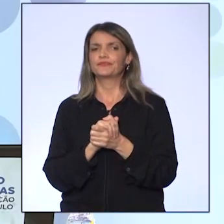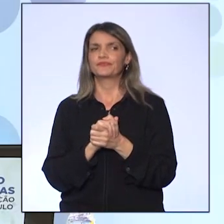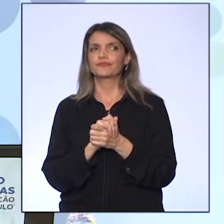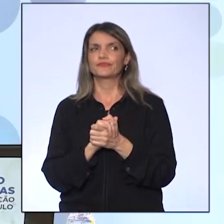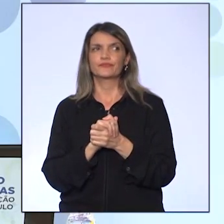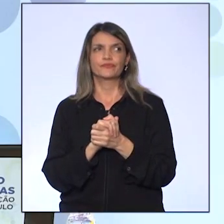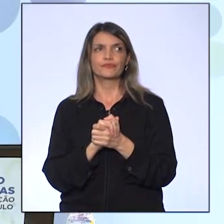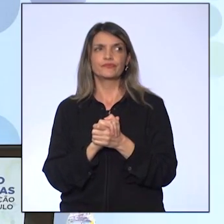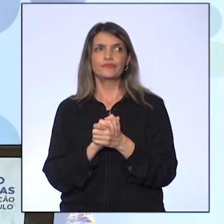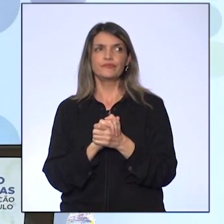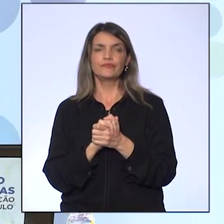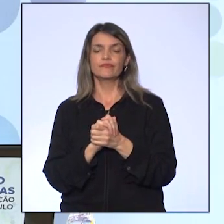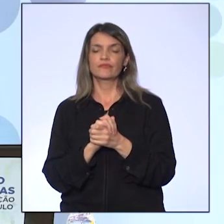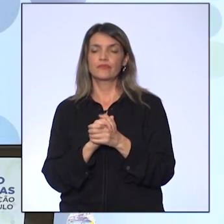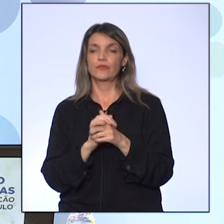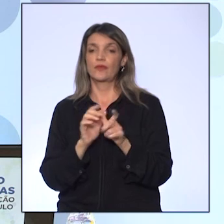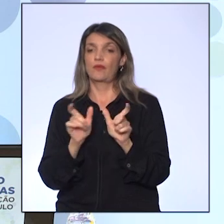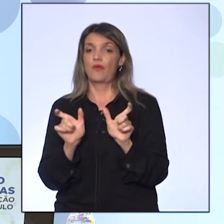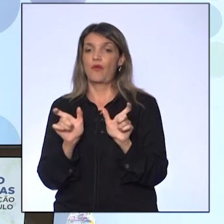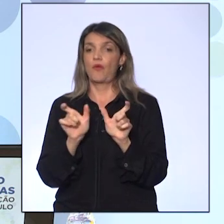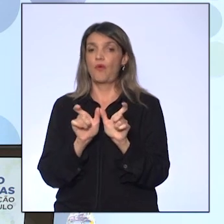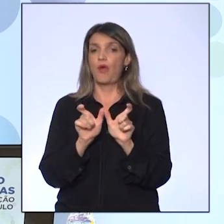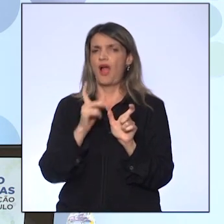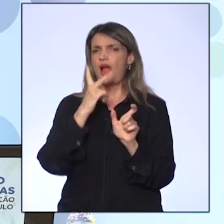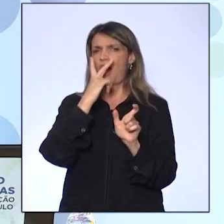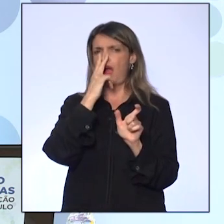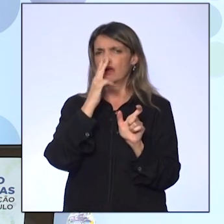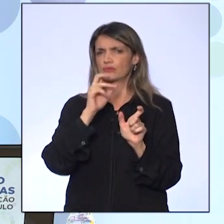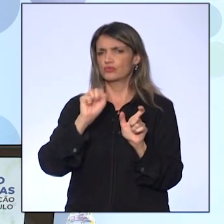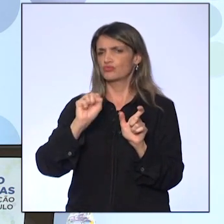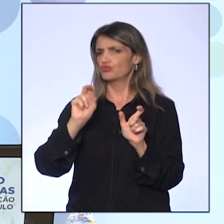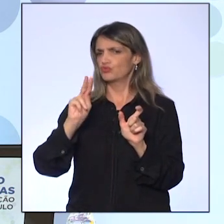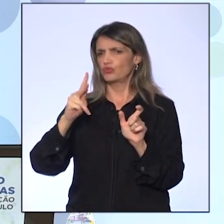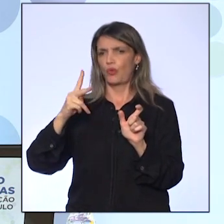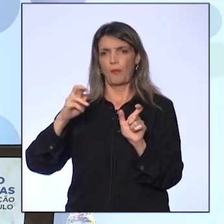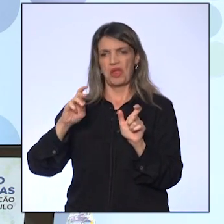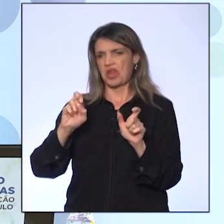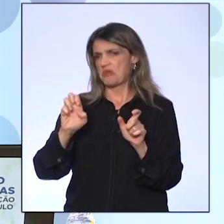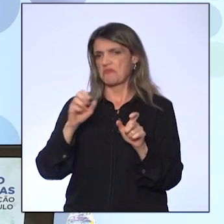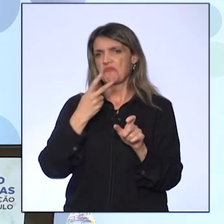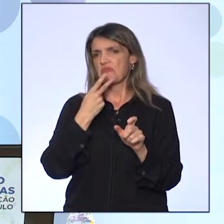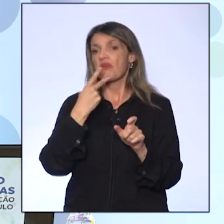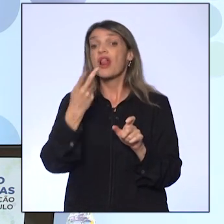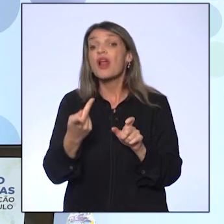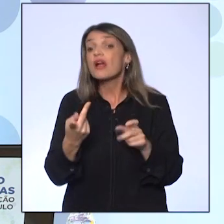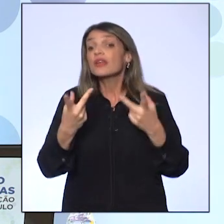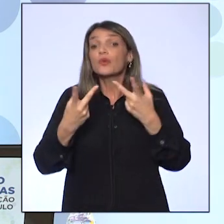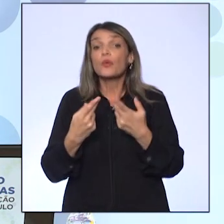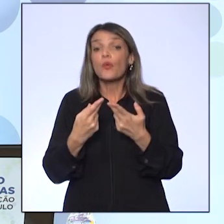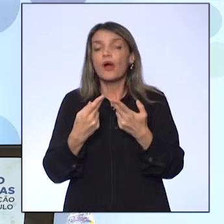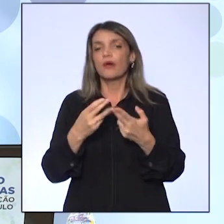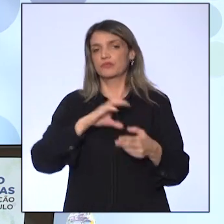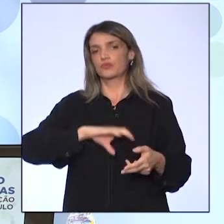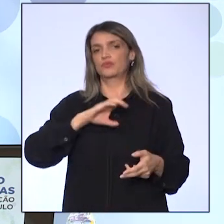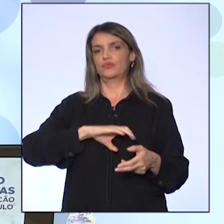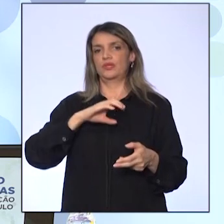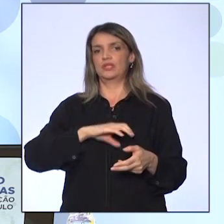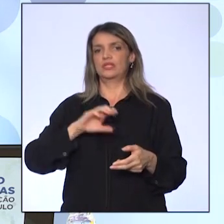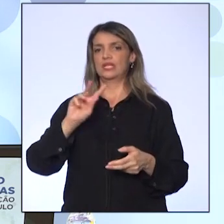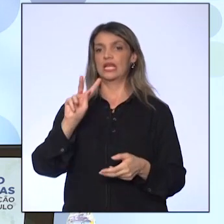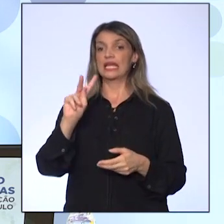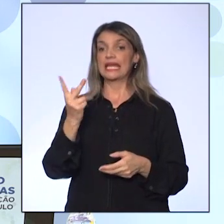vou colocar o que eu acho que estou falando. Então, super é igual ao português, mesmo significado. E hero, ó, a raiz da palavra, ó.